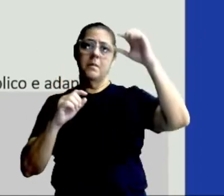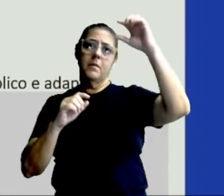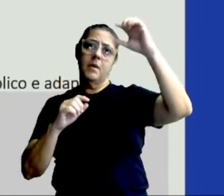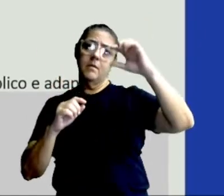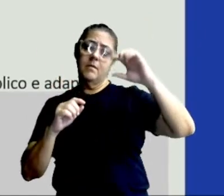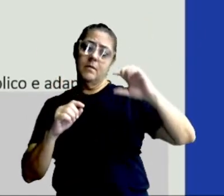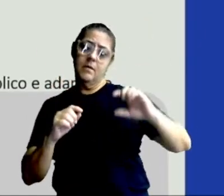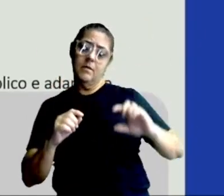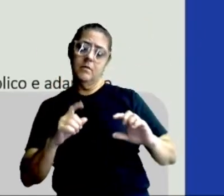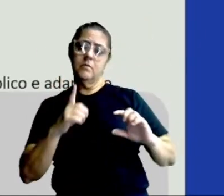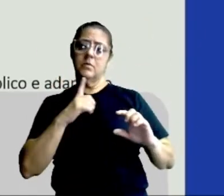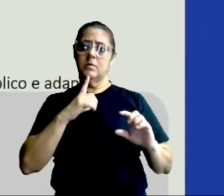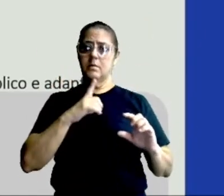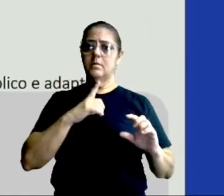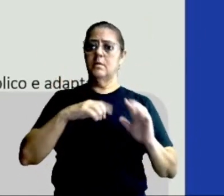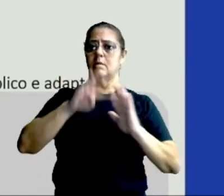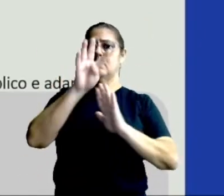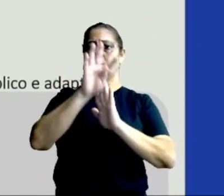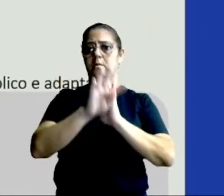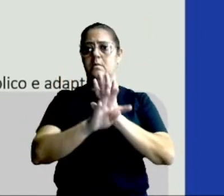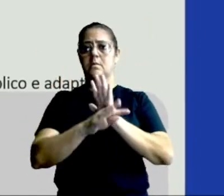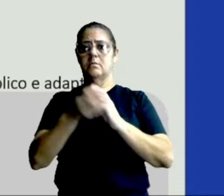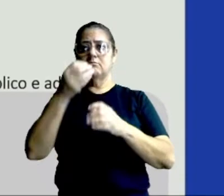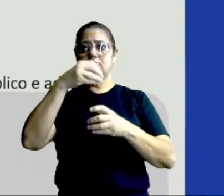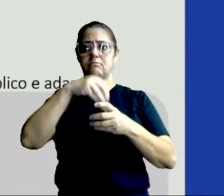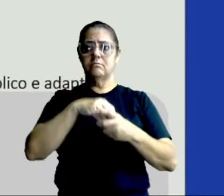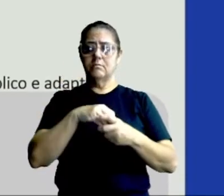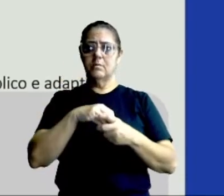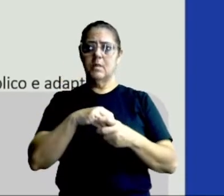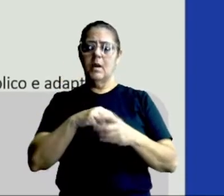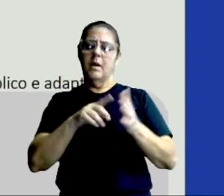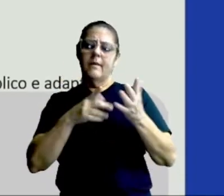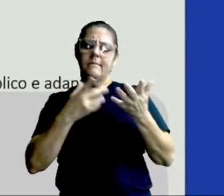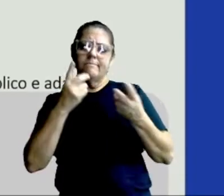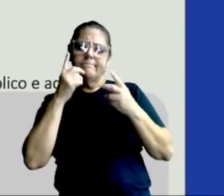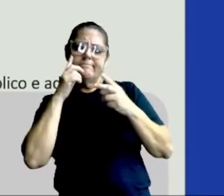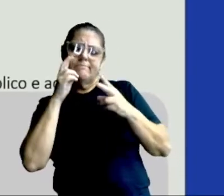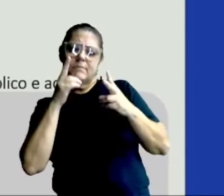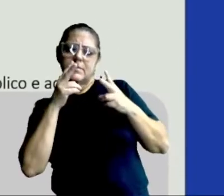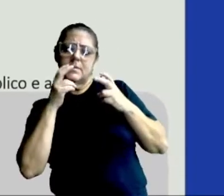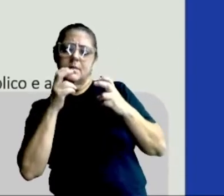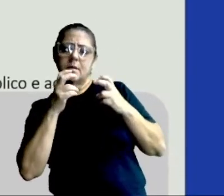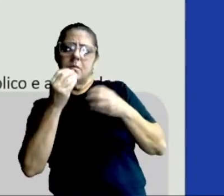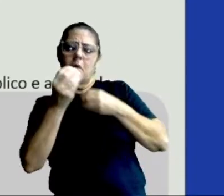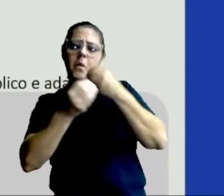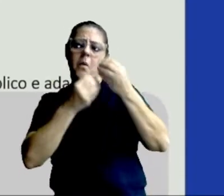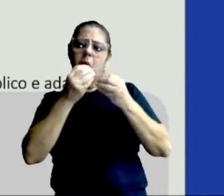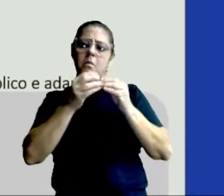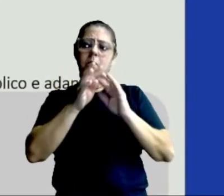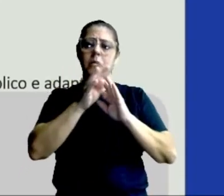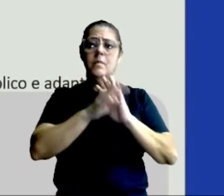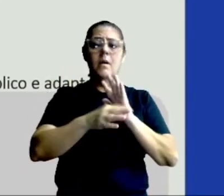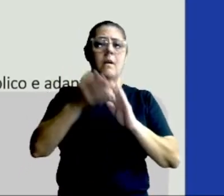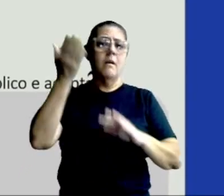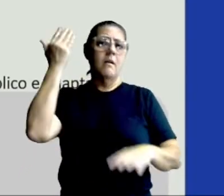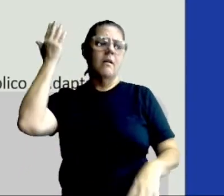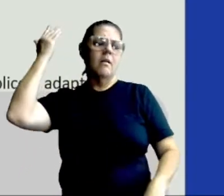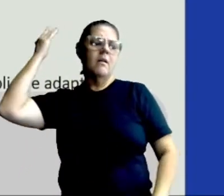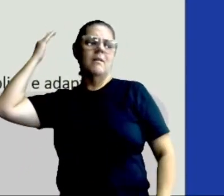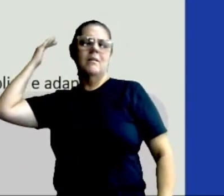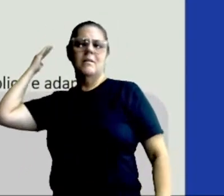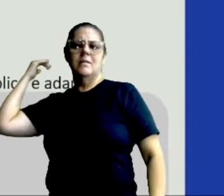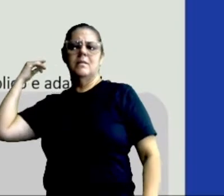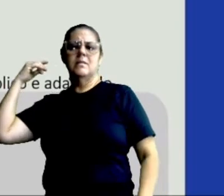vocês terão ao longo do texto Oi Monalisa quando ele começa numa época muito antiga